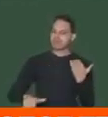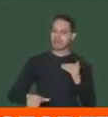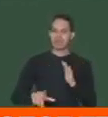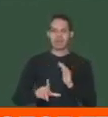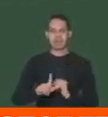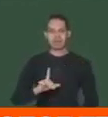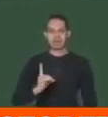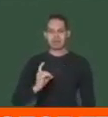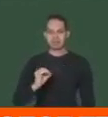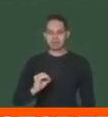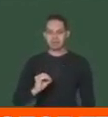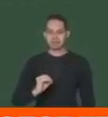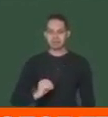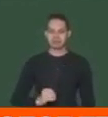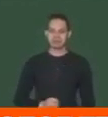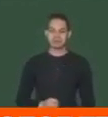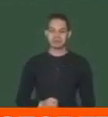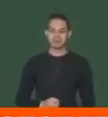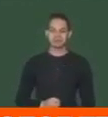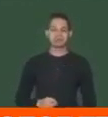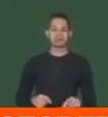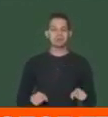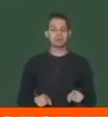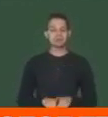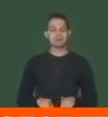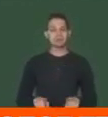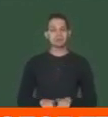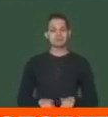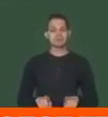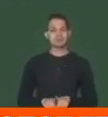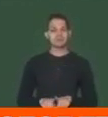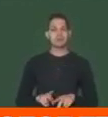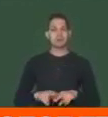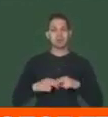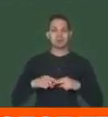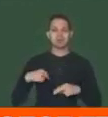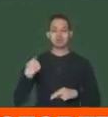orçamentária desta forma e também não nos faça condescendente com a RP9.